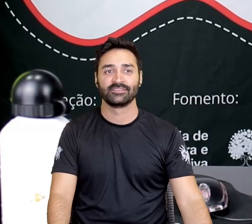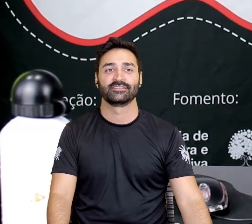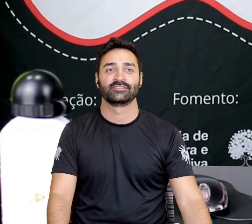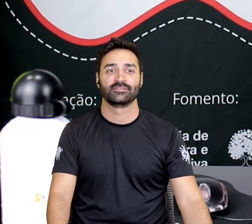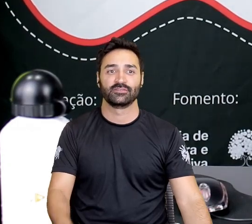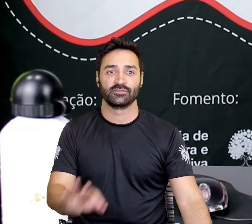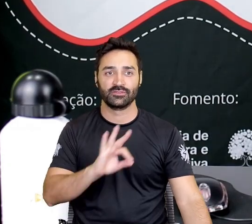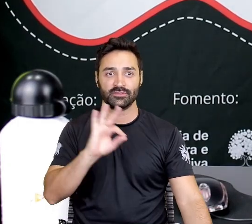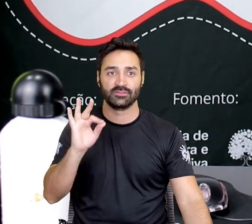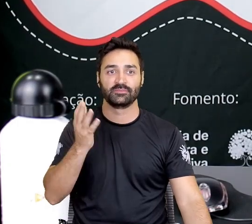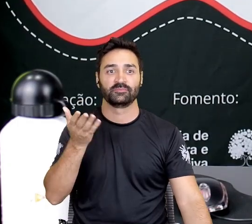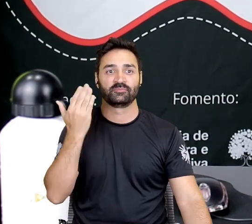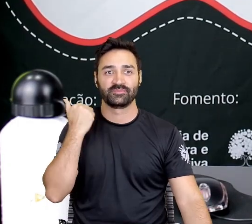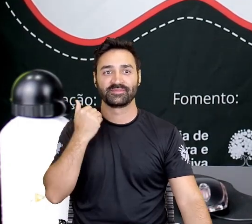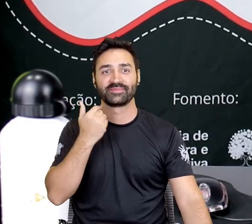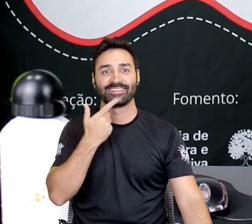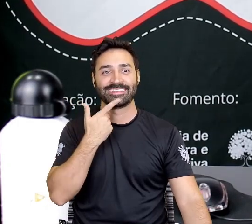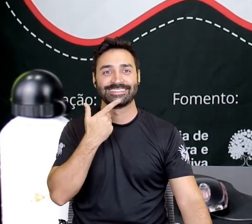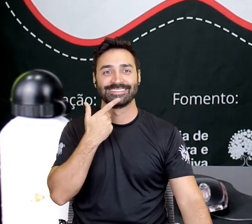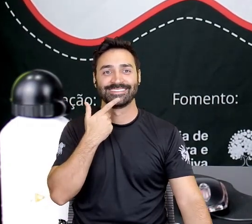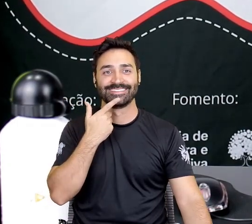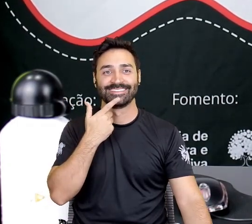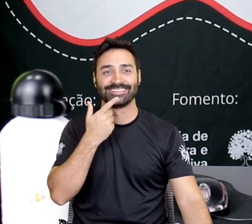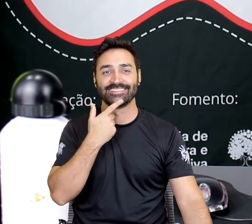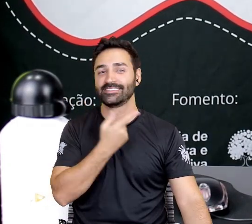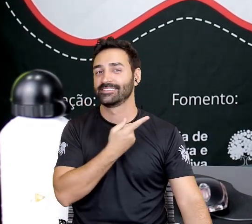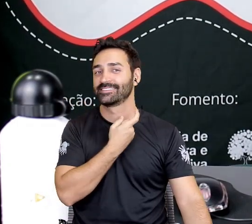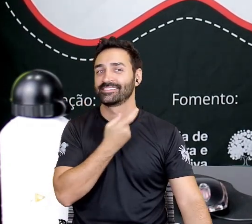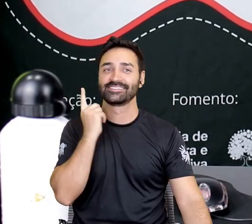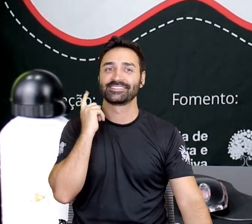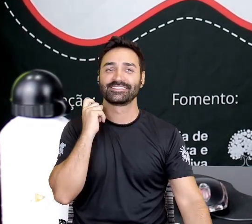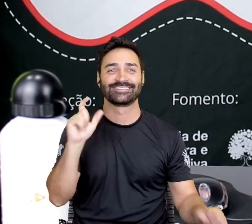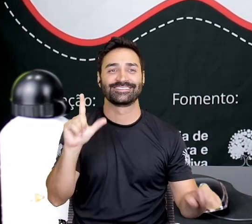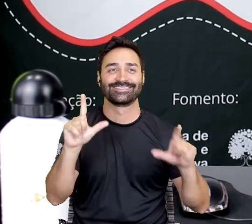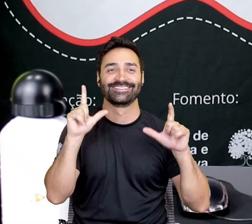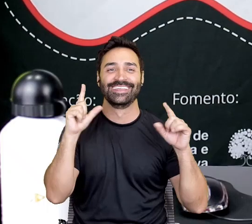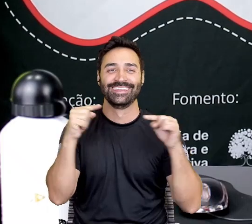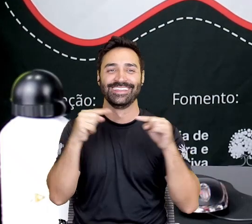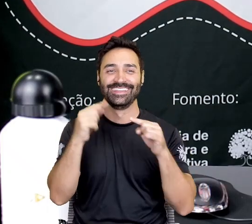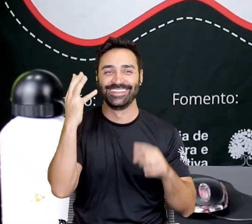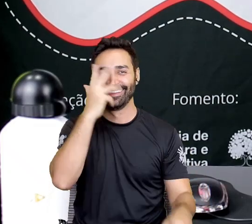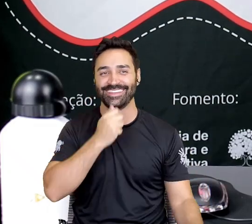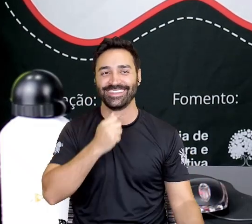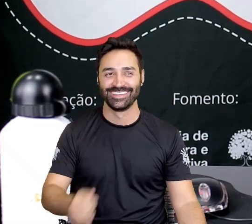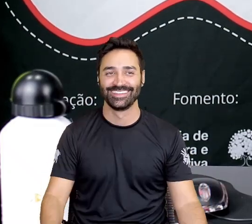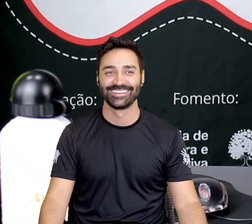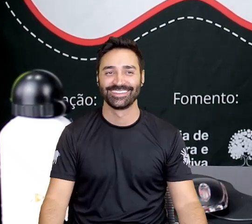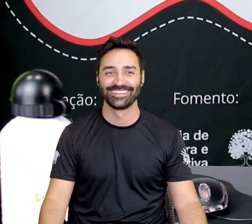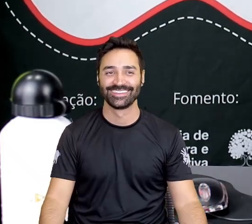Isso, vamos lá, todo mundo sorrindo, passando perfume para sair bonito.